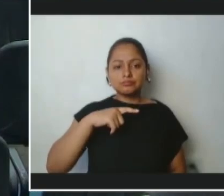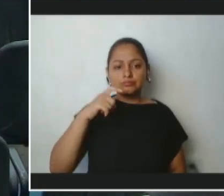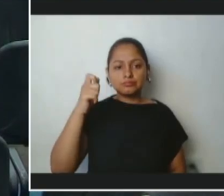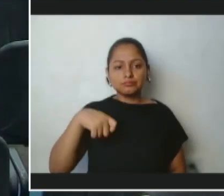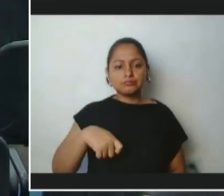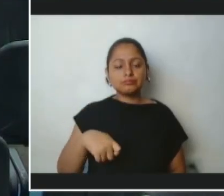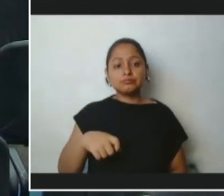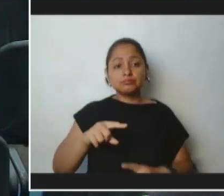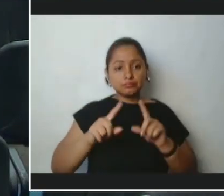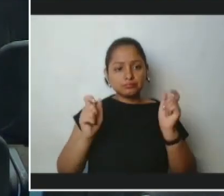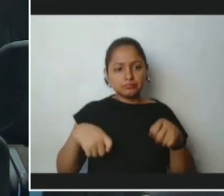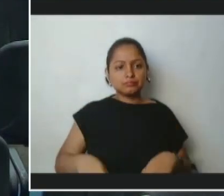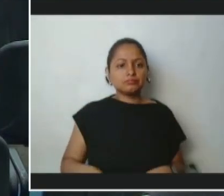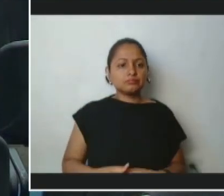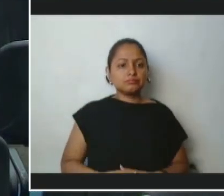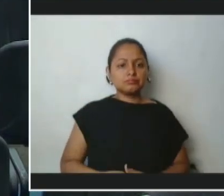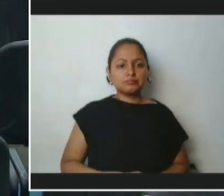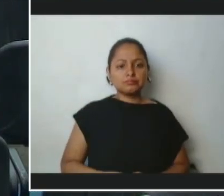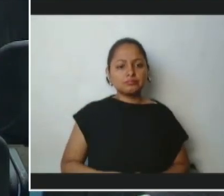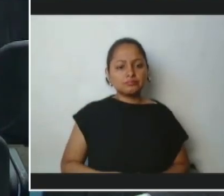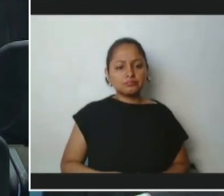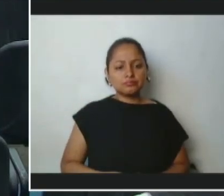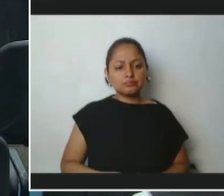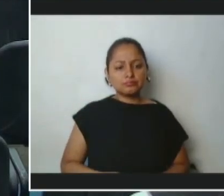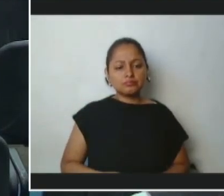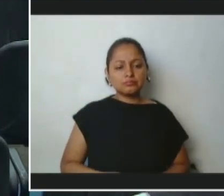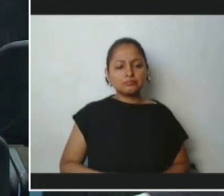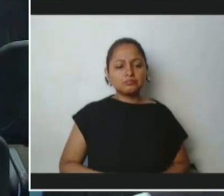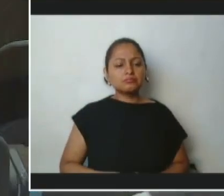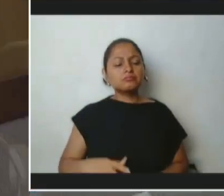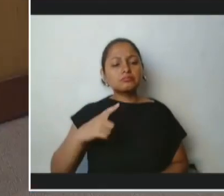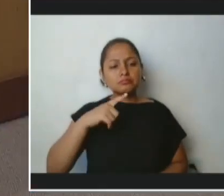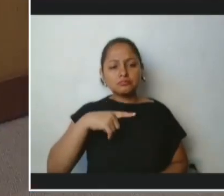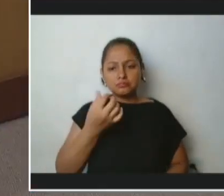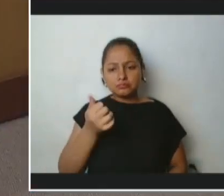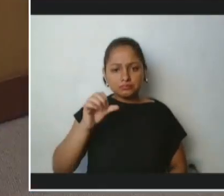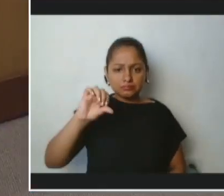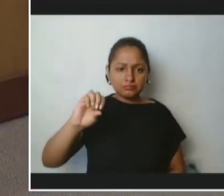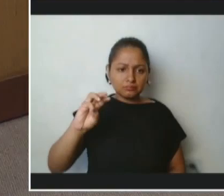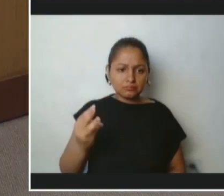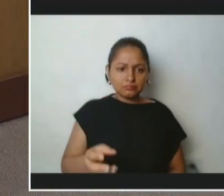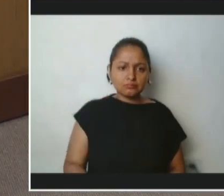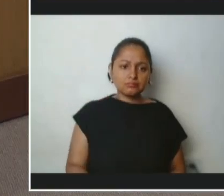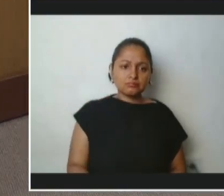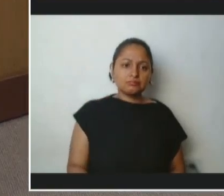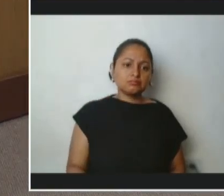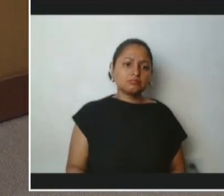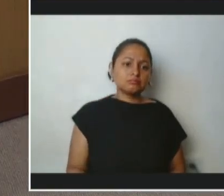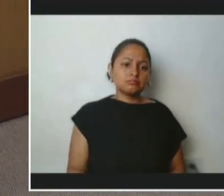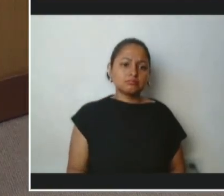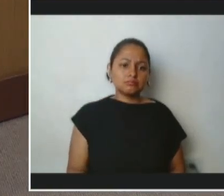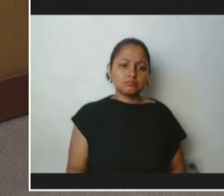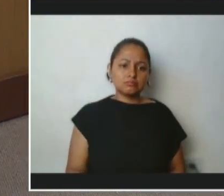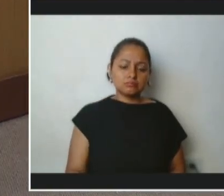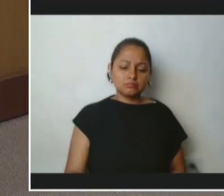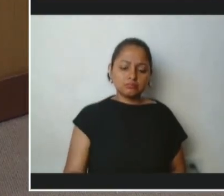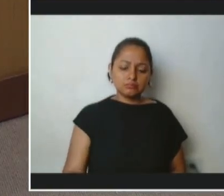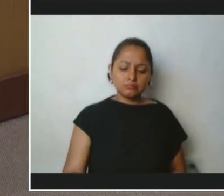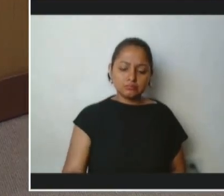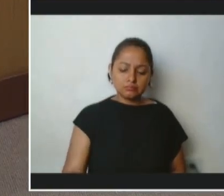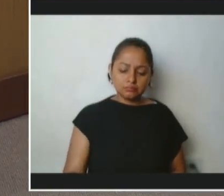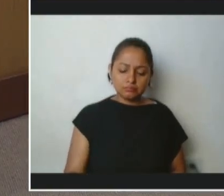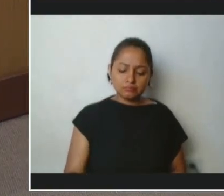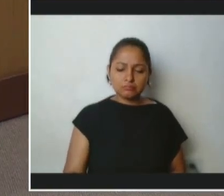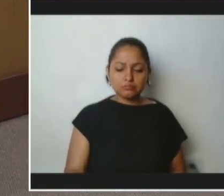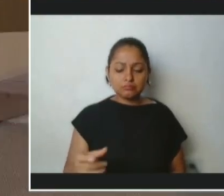seria, então, o certo seria 69 milhões e mais o aporte que seria para